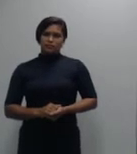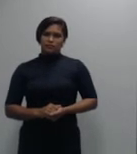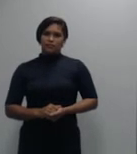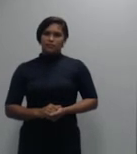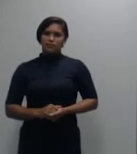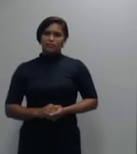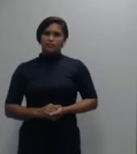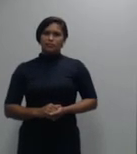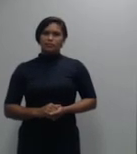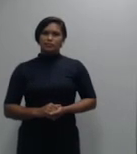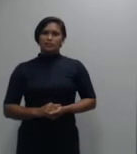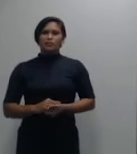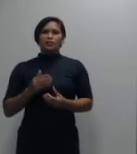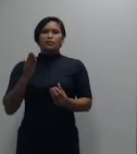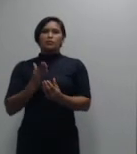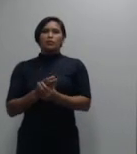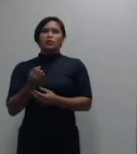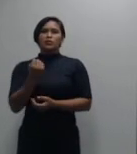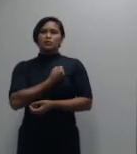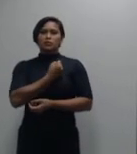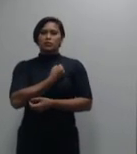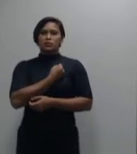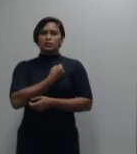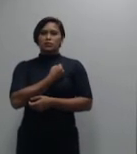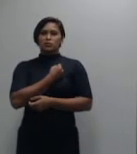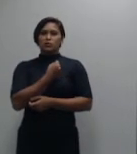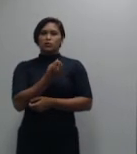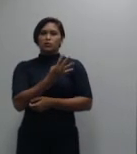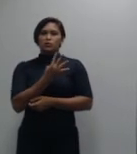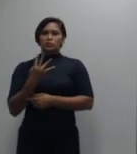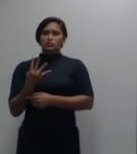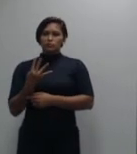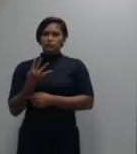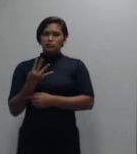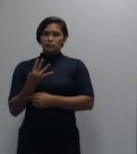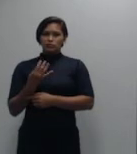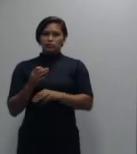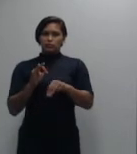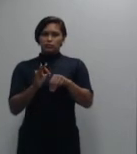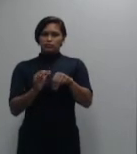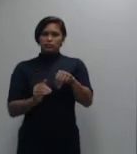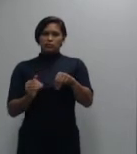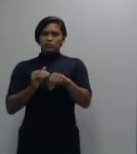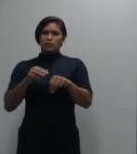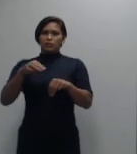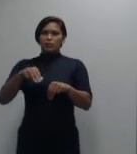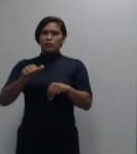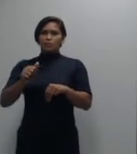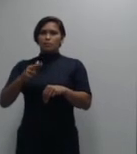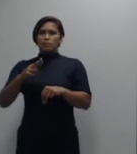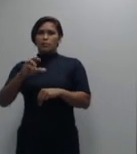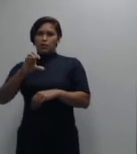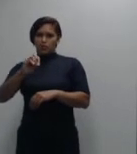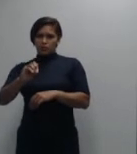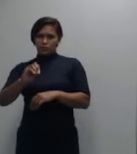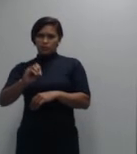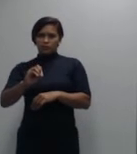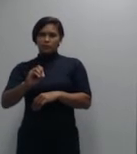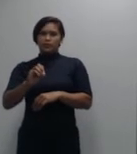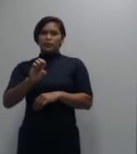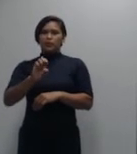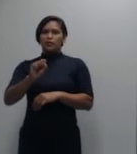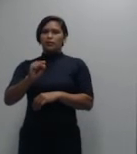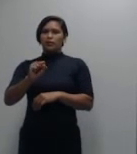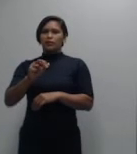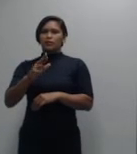o processo número quatro do ministro Mauro Campbell Marques RS